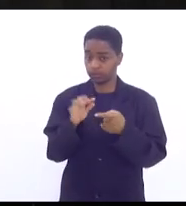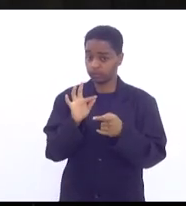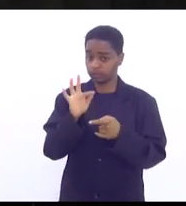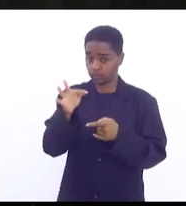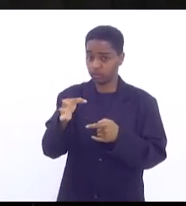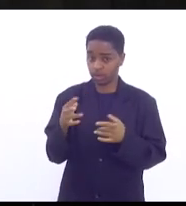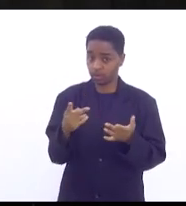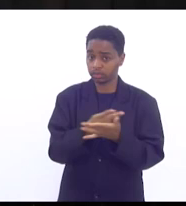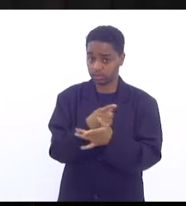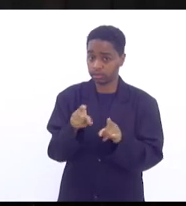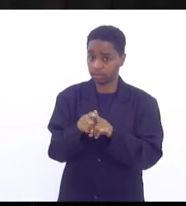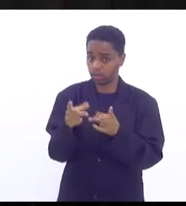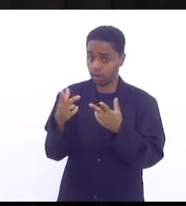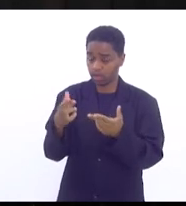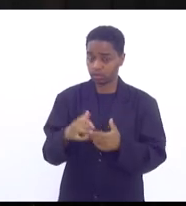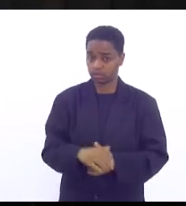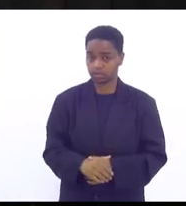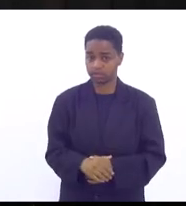se transformando.